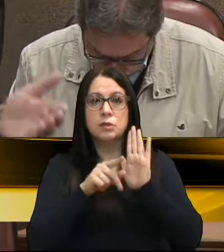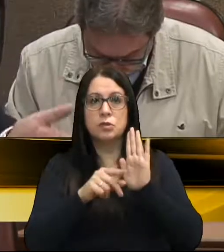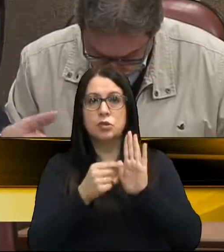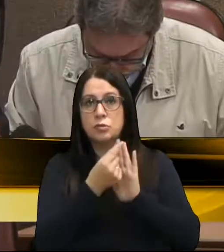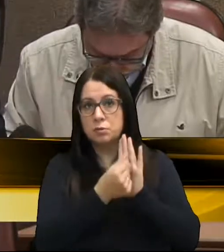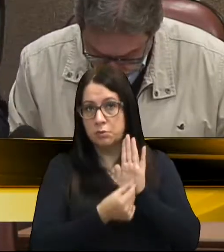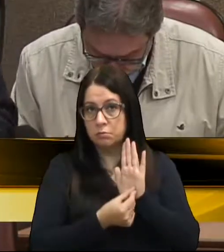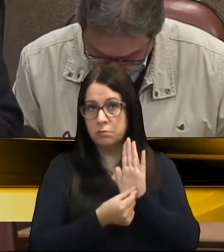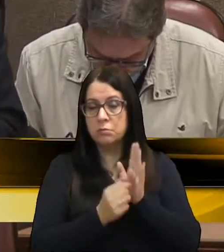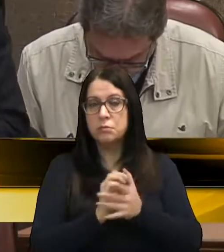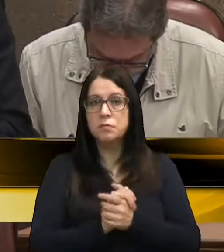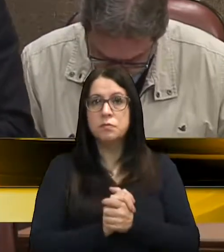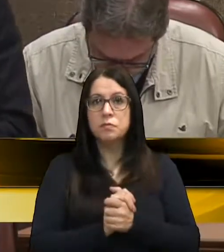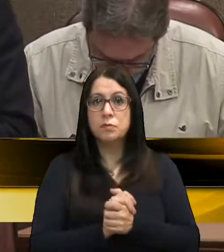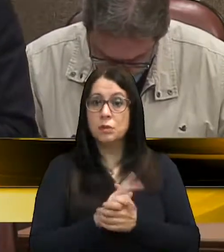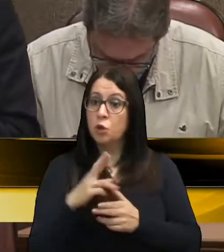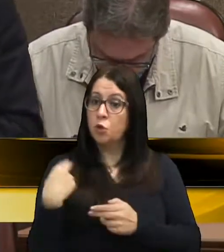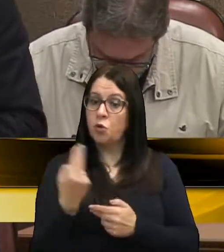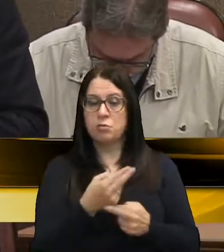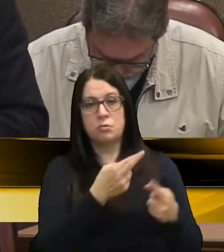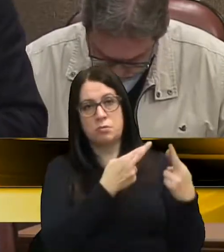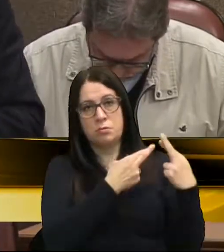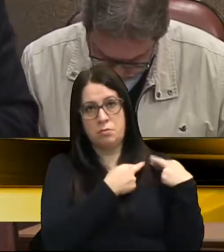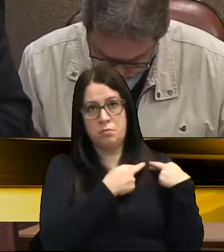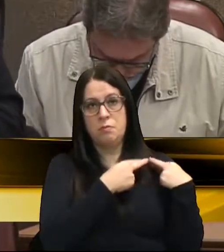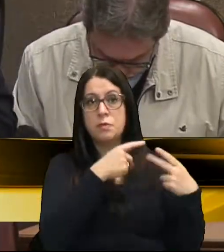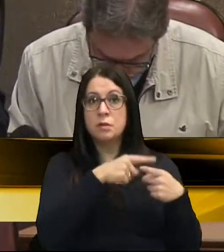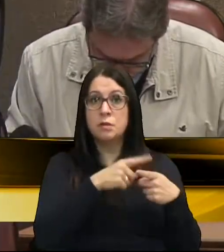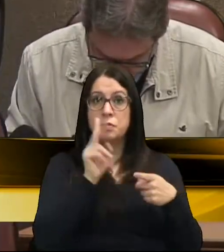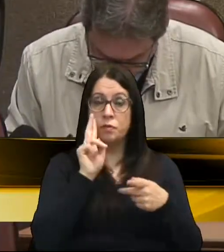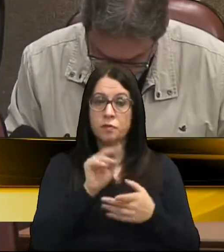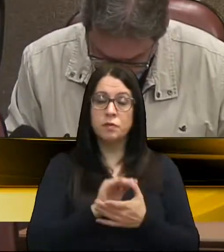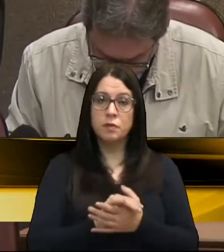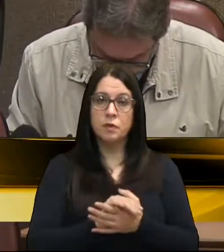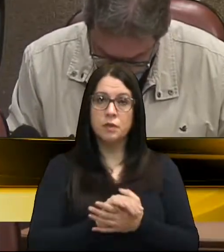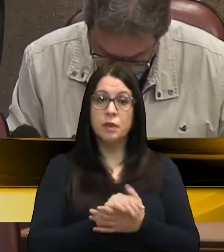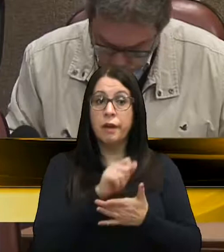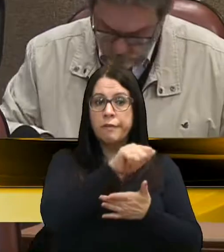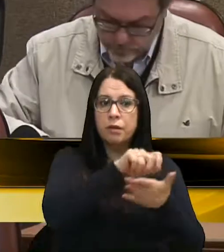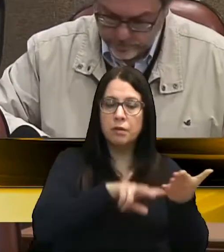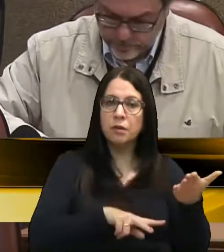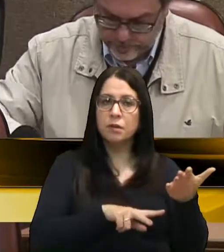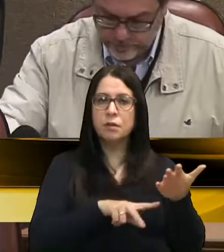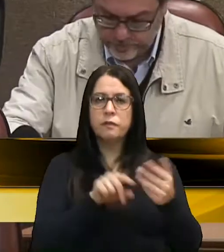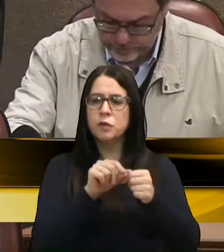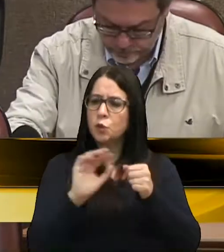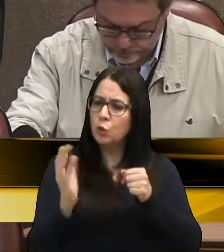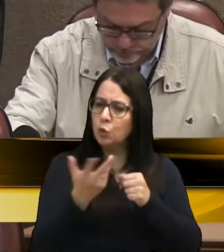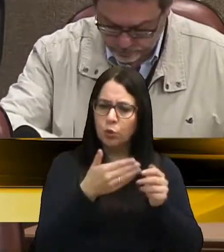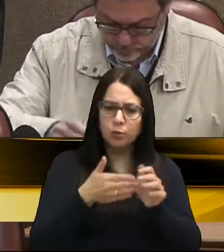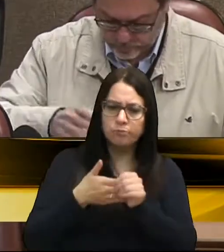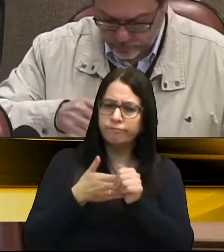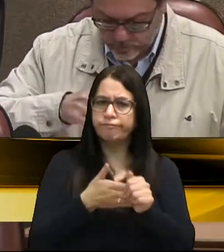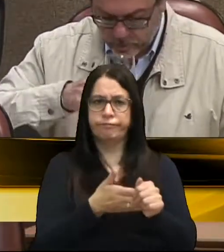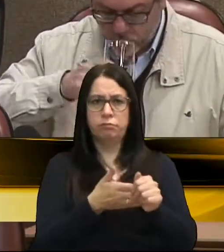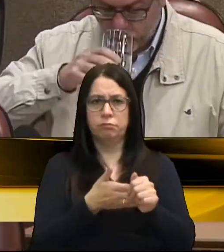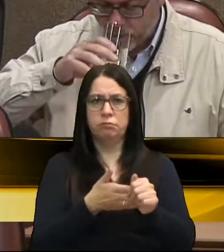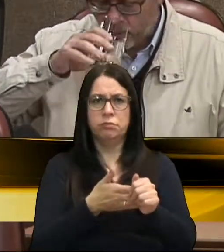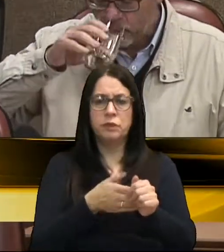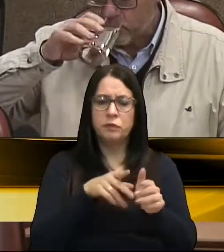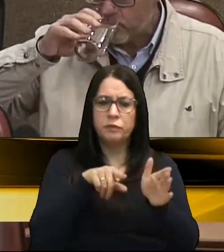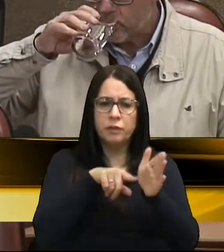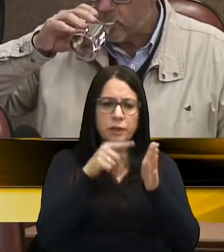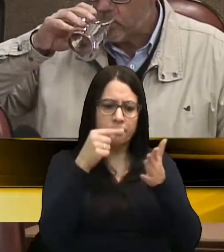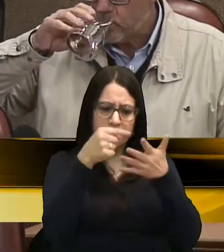Cabe a nós, dentre outras situações, avaliar fazer todo o acompanhamento, examinar,